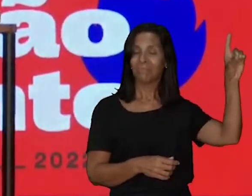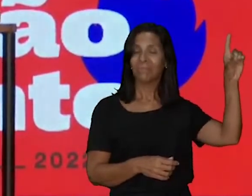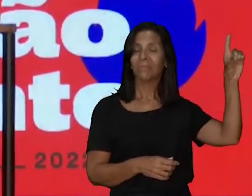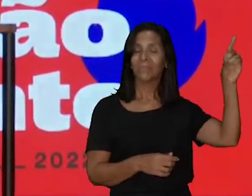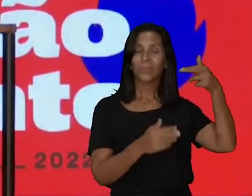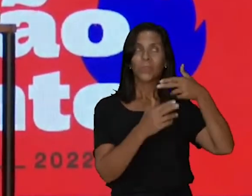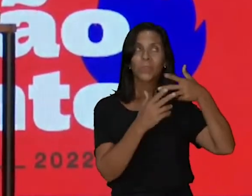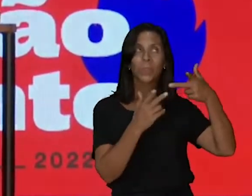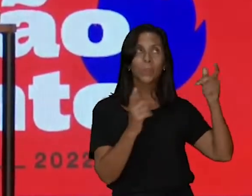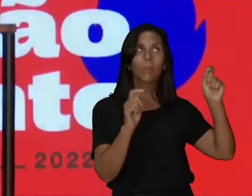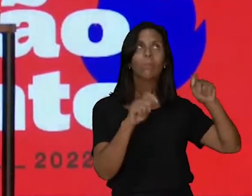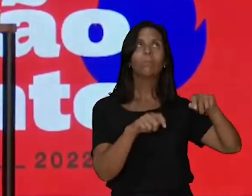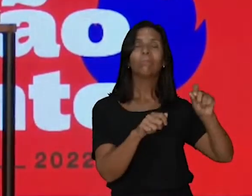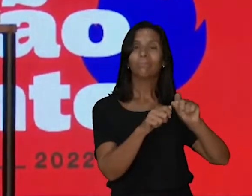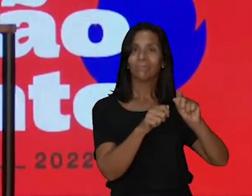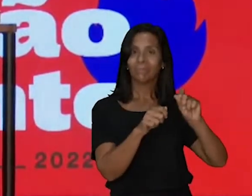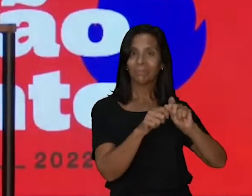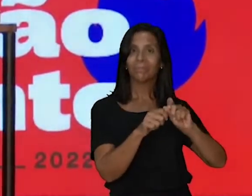fazer.